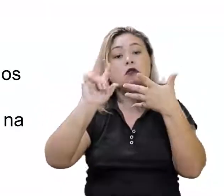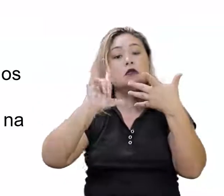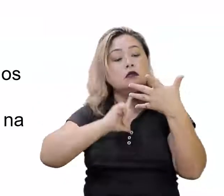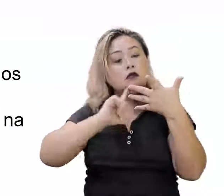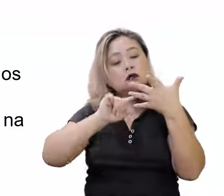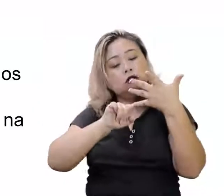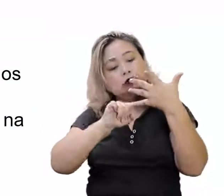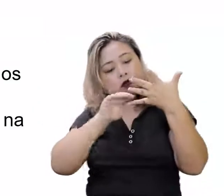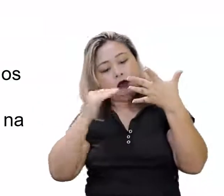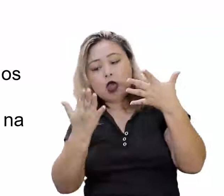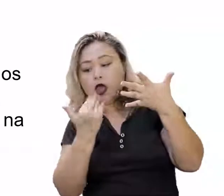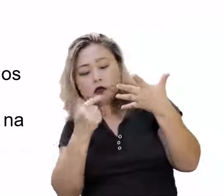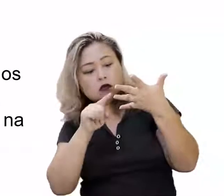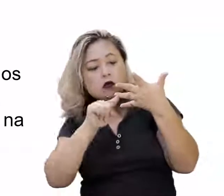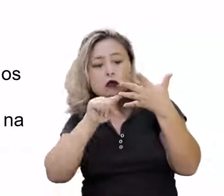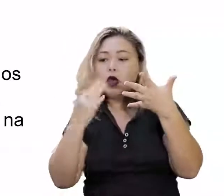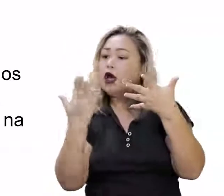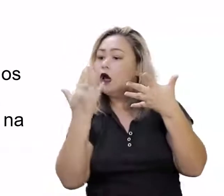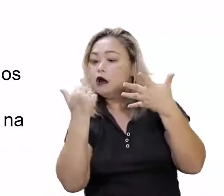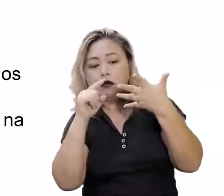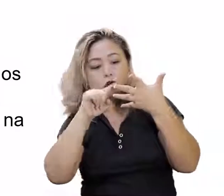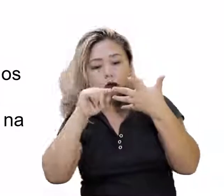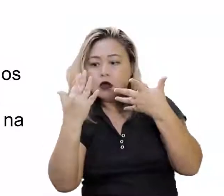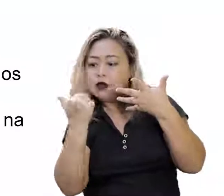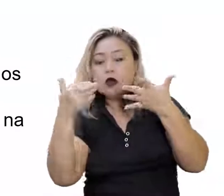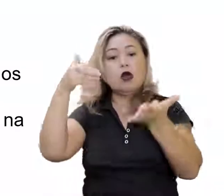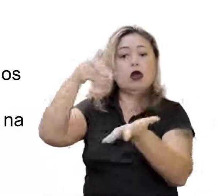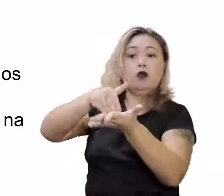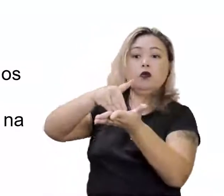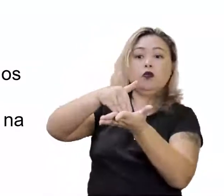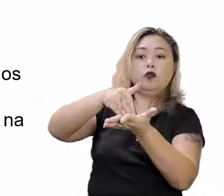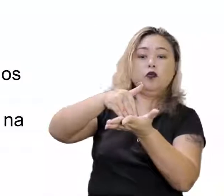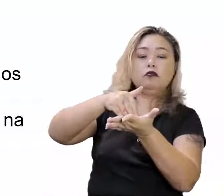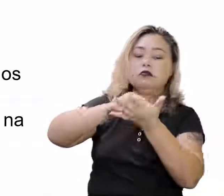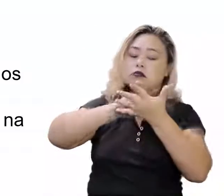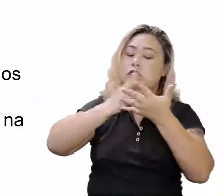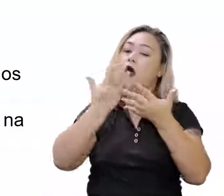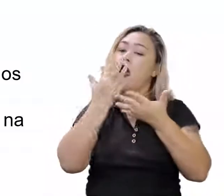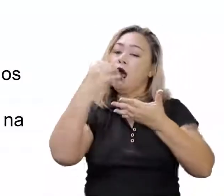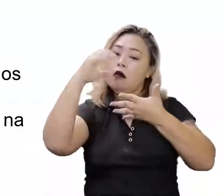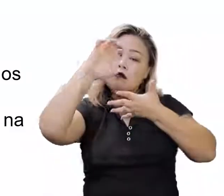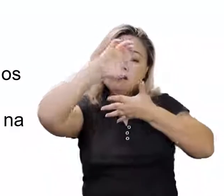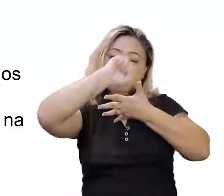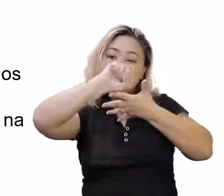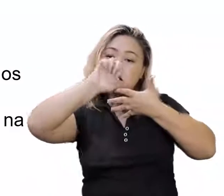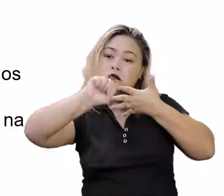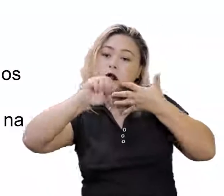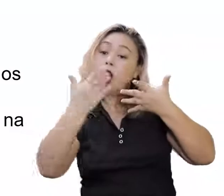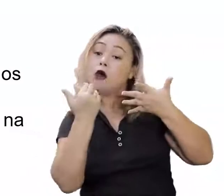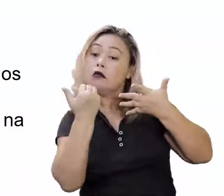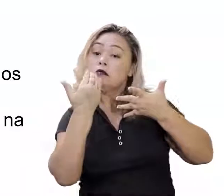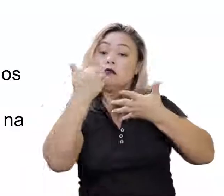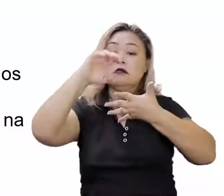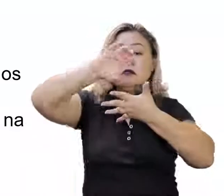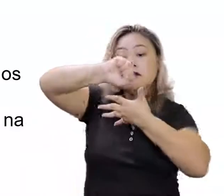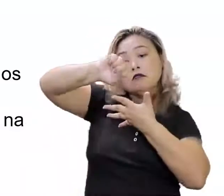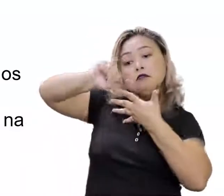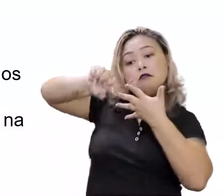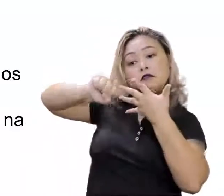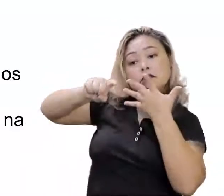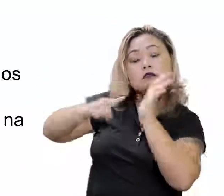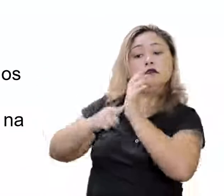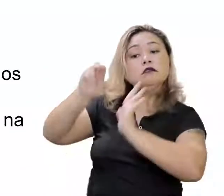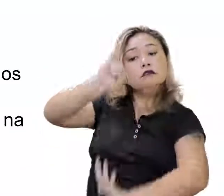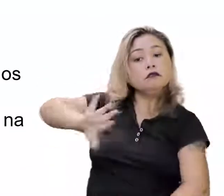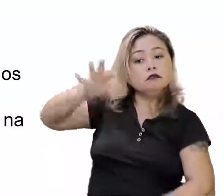uma cadeia, segunda cadeia e a última cadeia. 3 cadeias alimentares representadas aí nessa